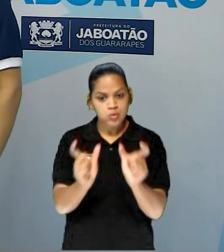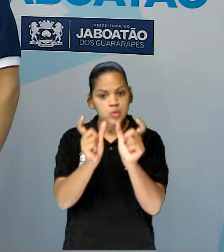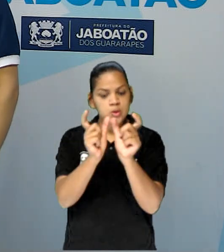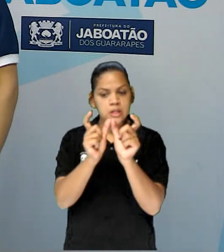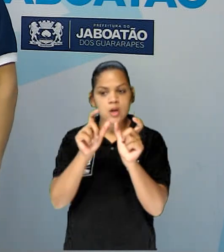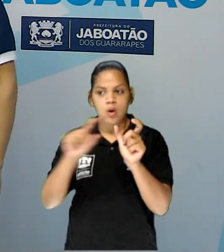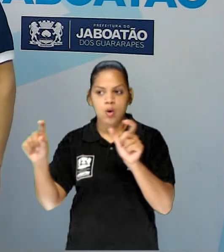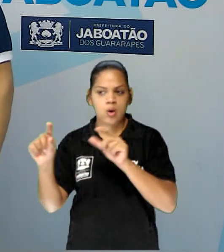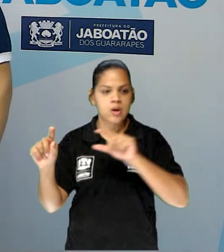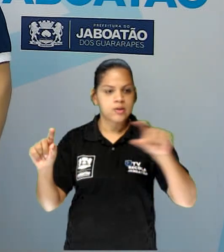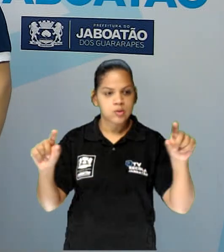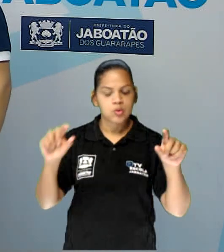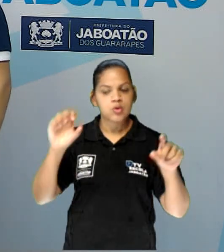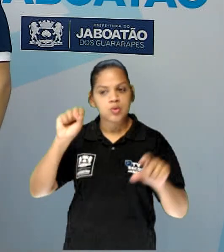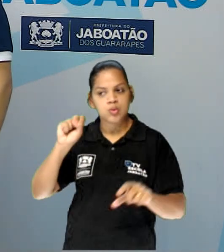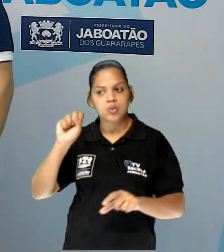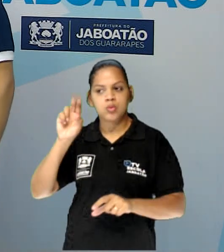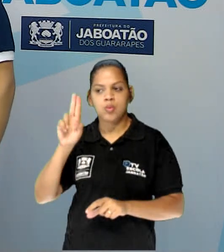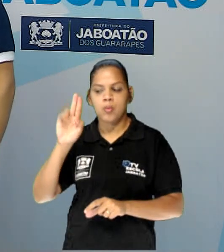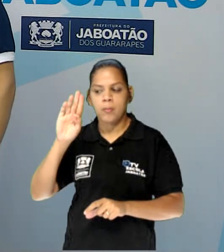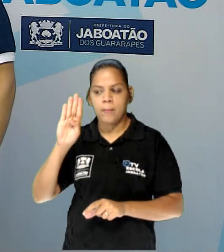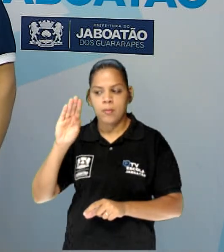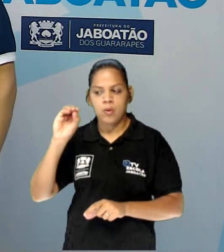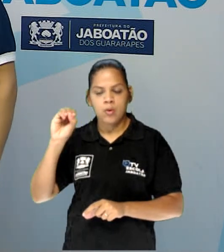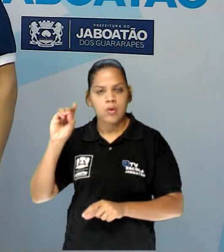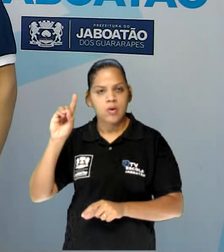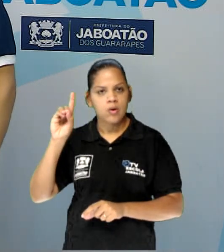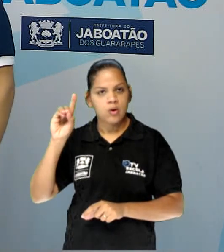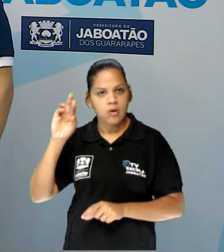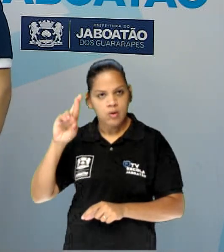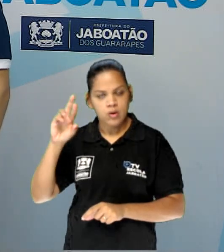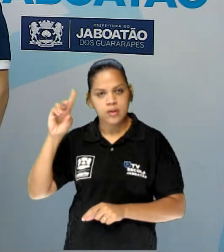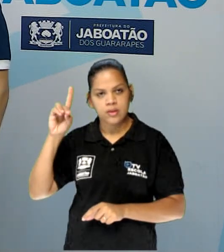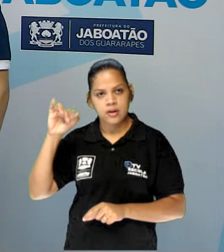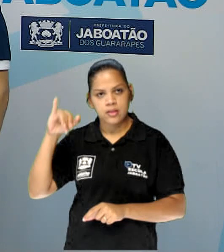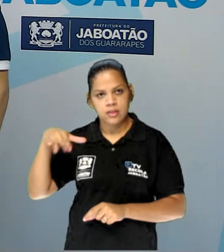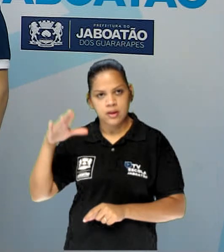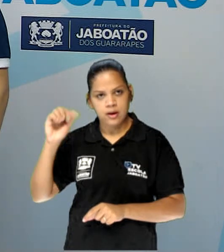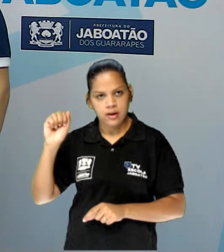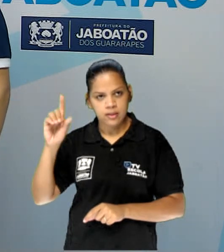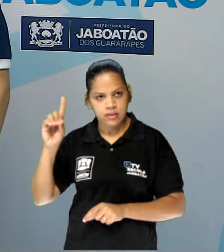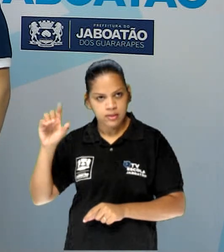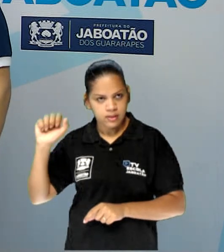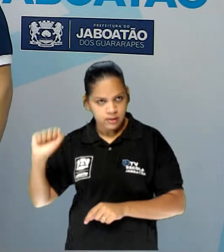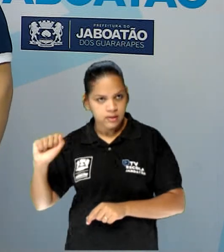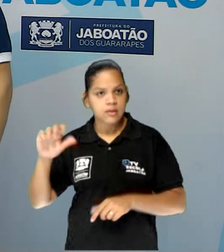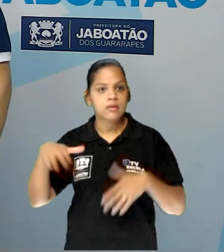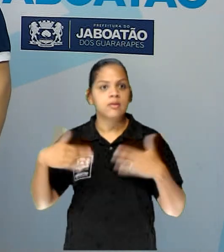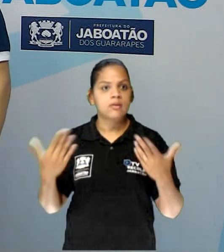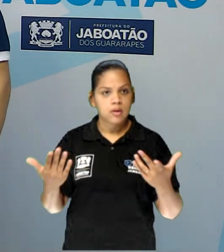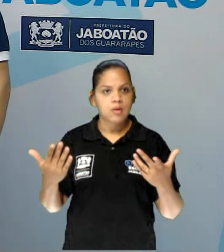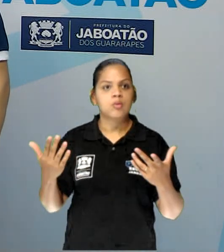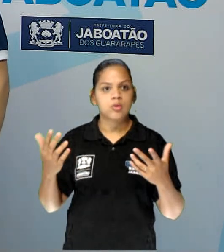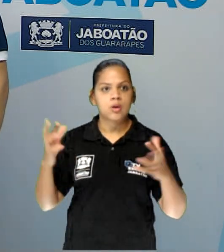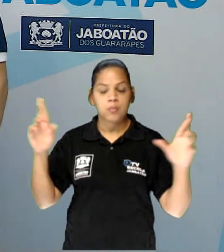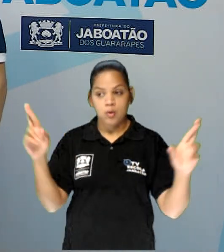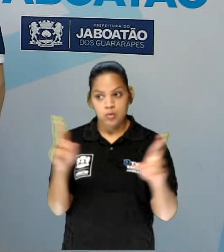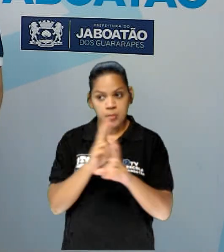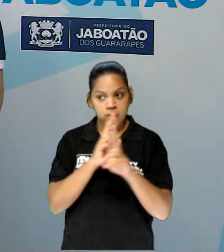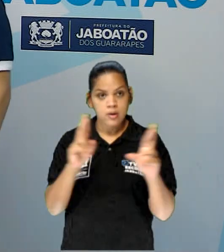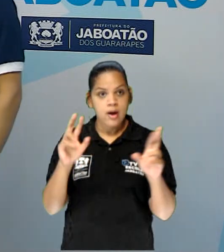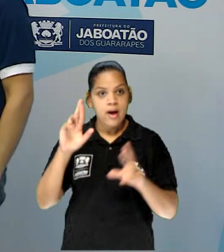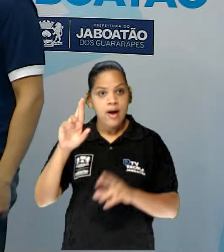orações subordinativas do tipo substantivas. Quando a função de pronome relativo, ele vai unir orações